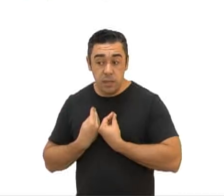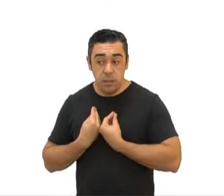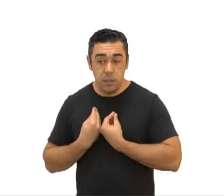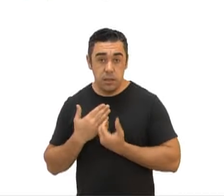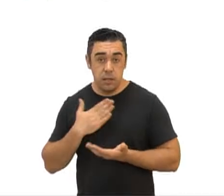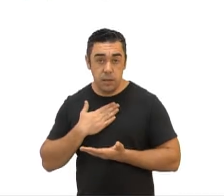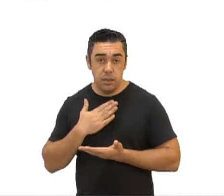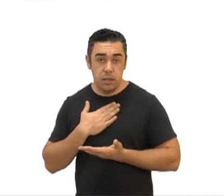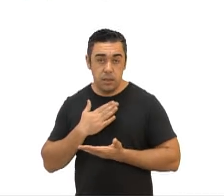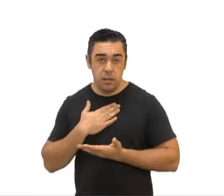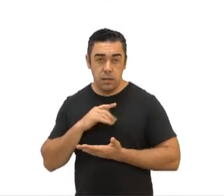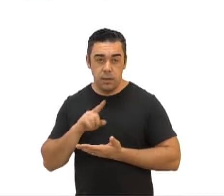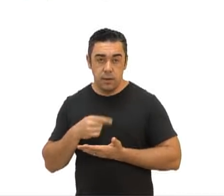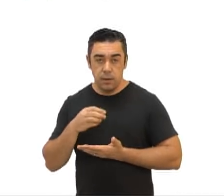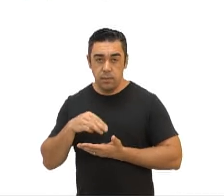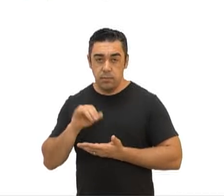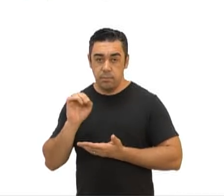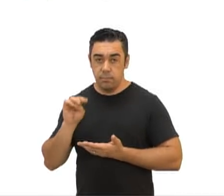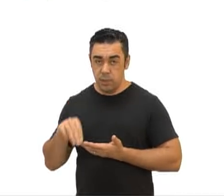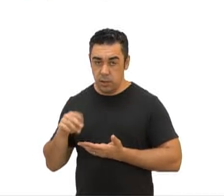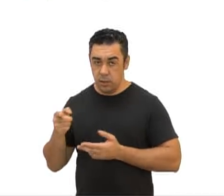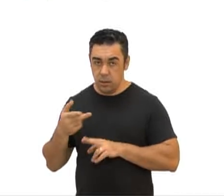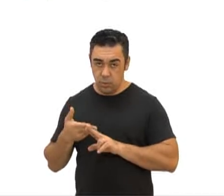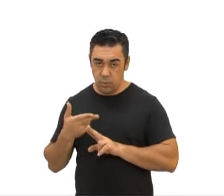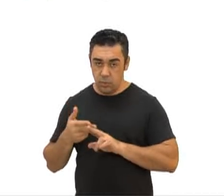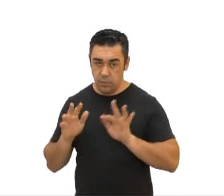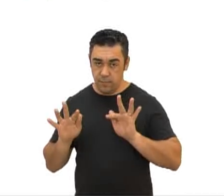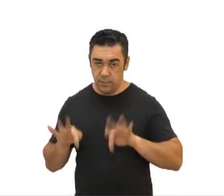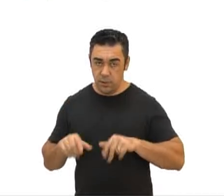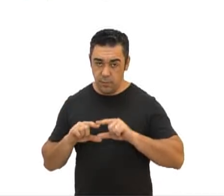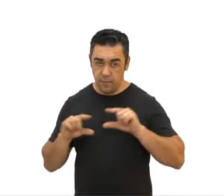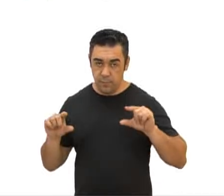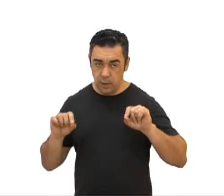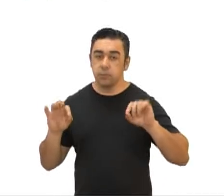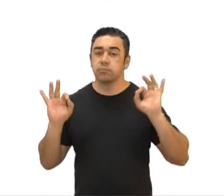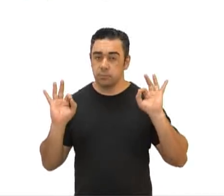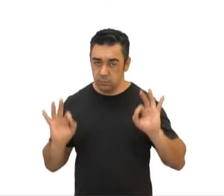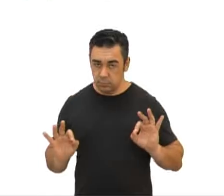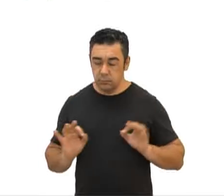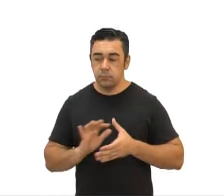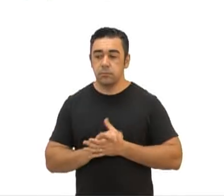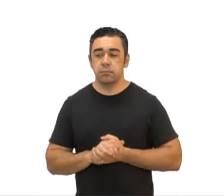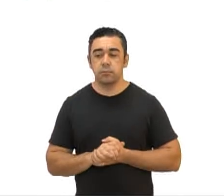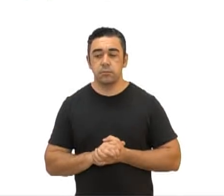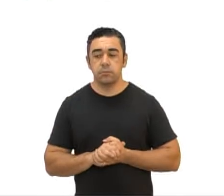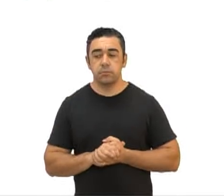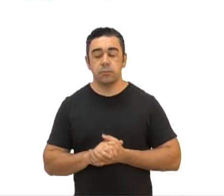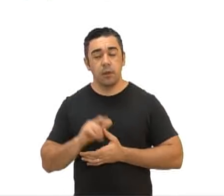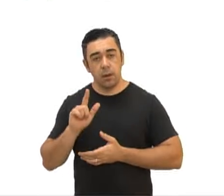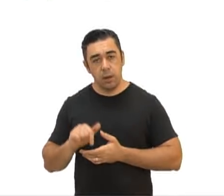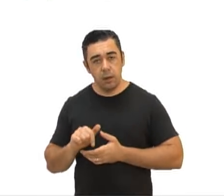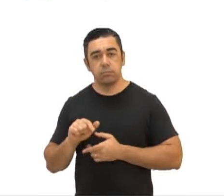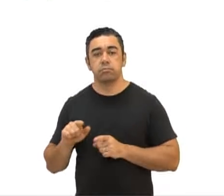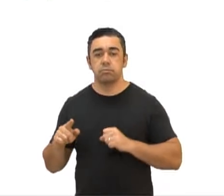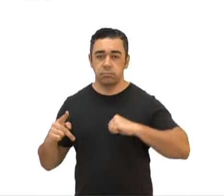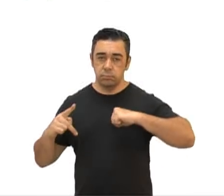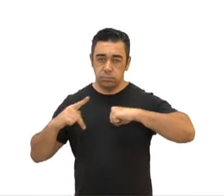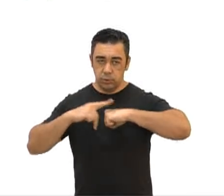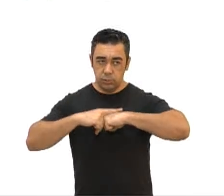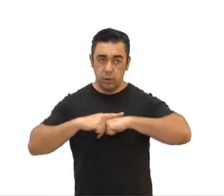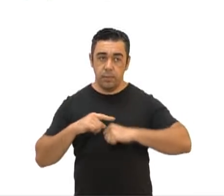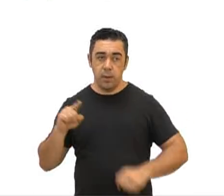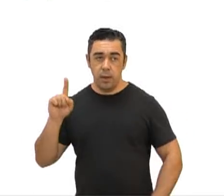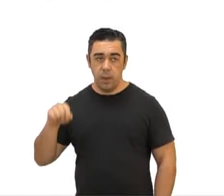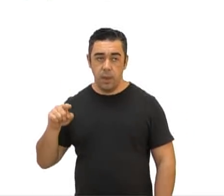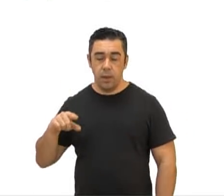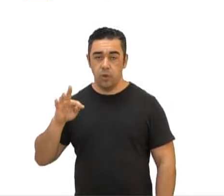vírgula. Né? Então, o mim utilizado aqui no final da frase está de forma correta, né? E é também um pronome oblíquo, mas aqui